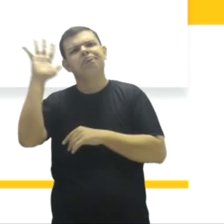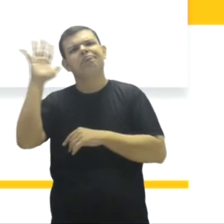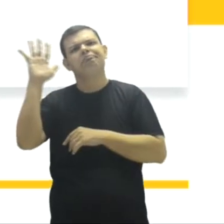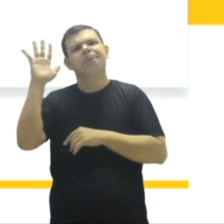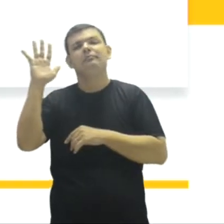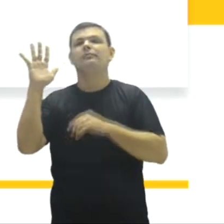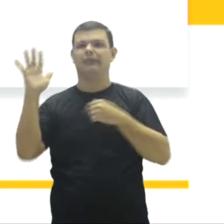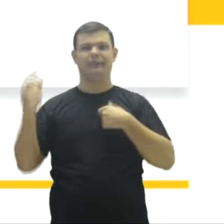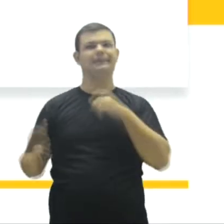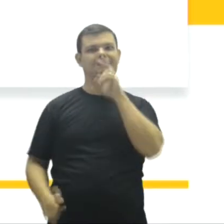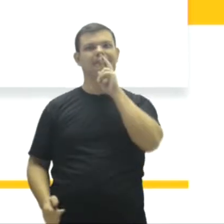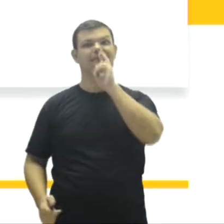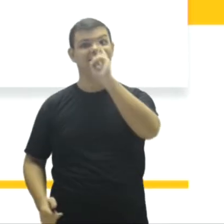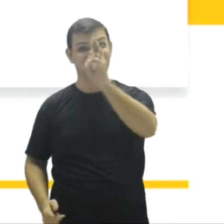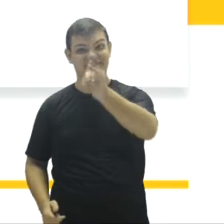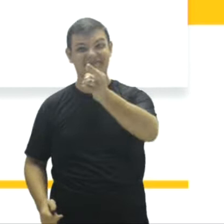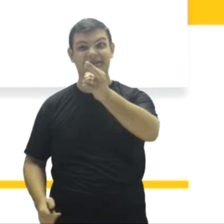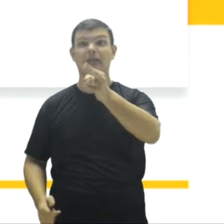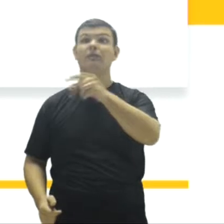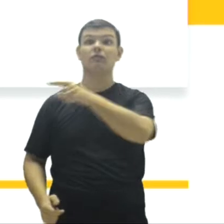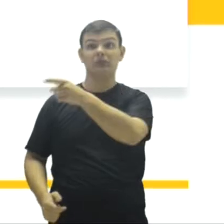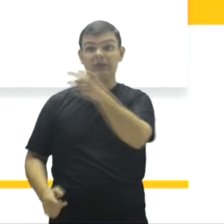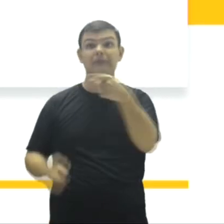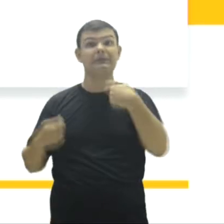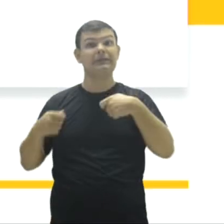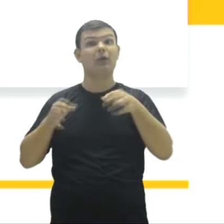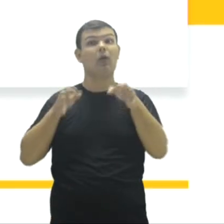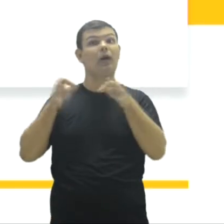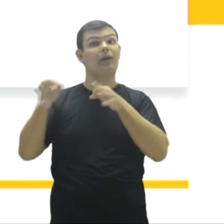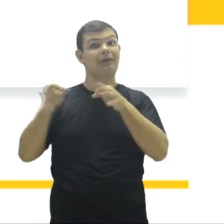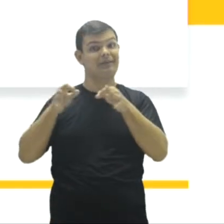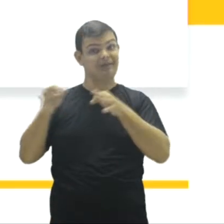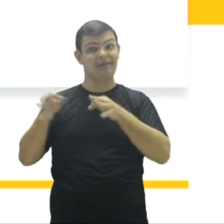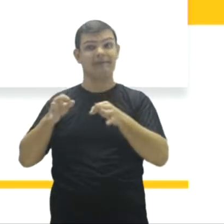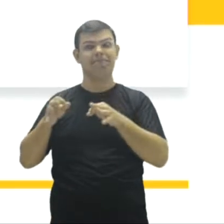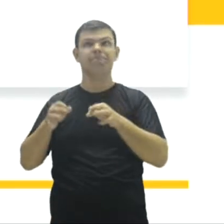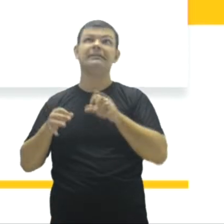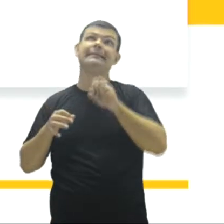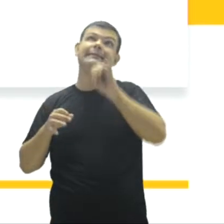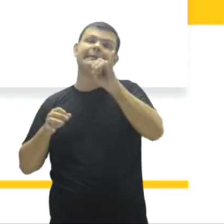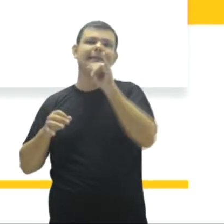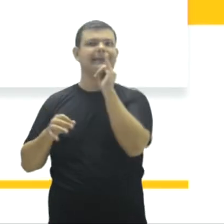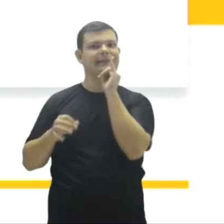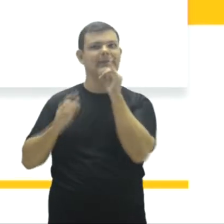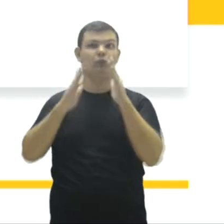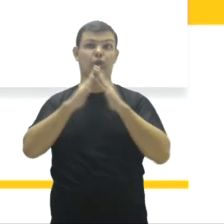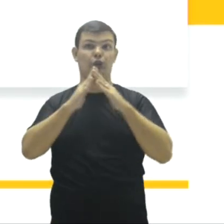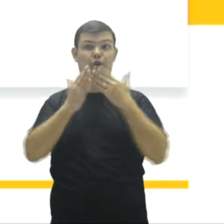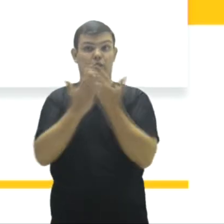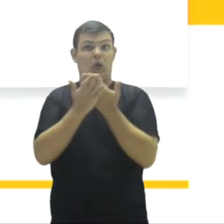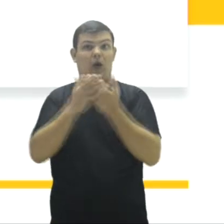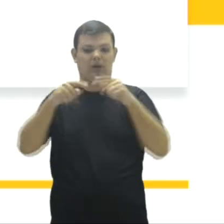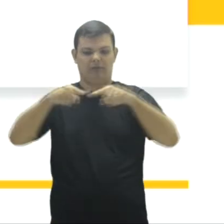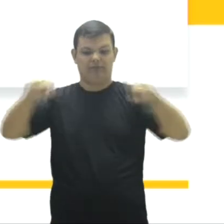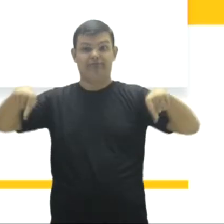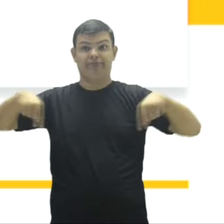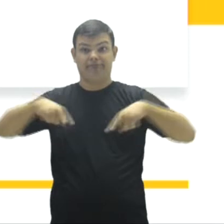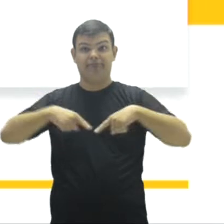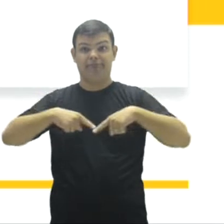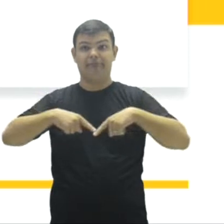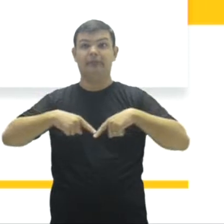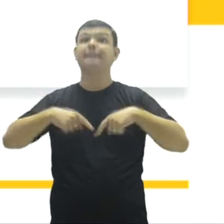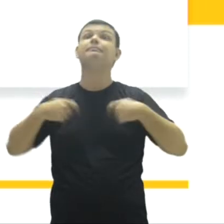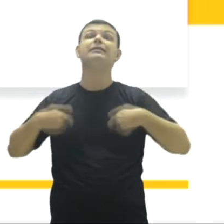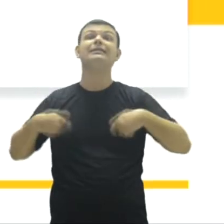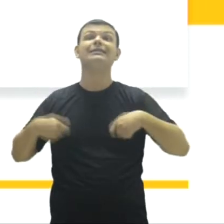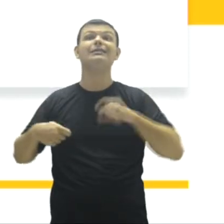vocês, crianças. Vocês precisam se organizar. Se nós estivéssemos na nossa sala de aula, na escola, nós íamos